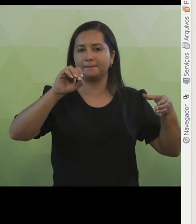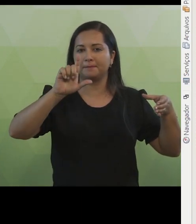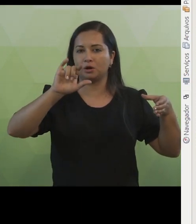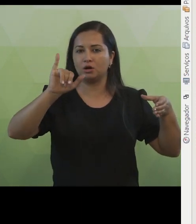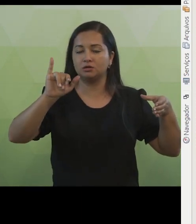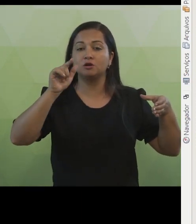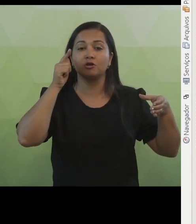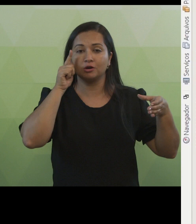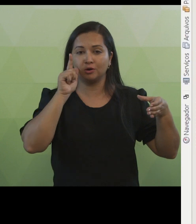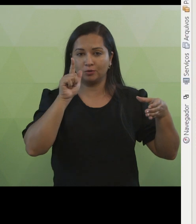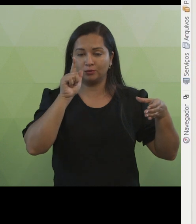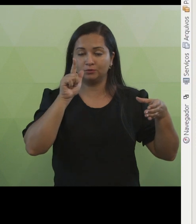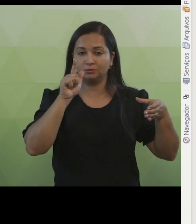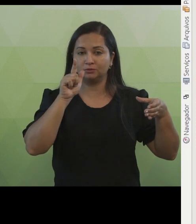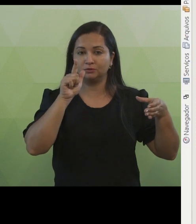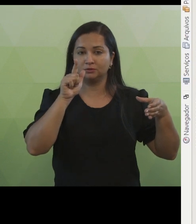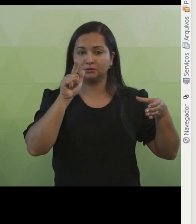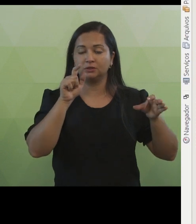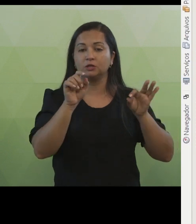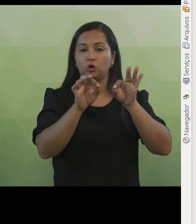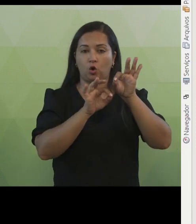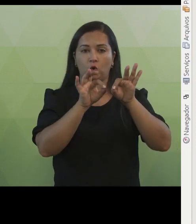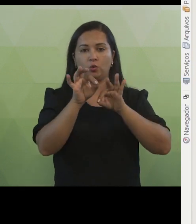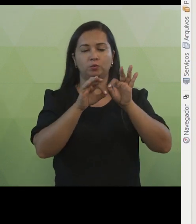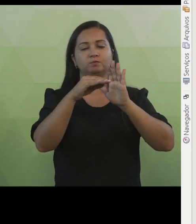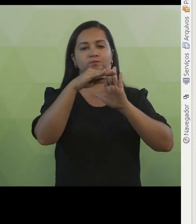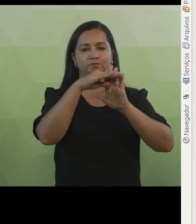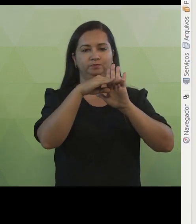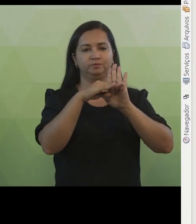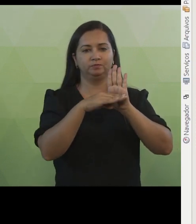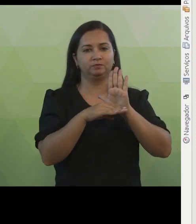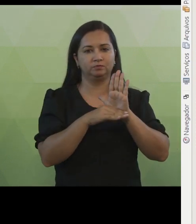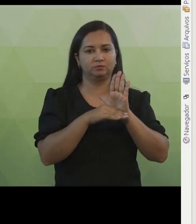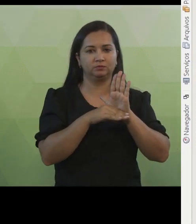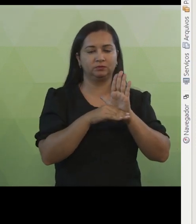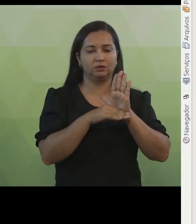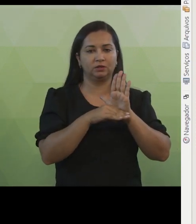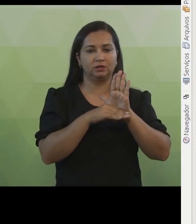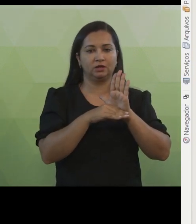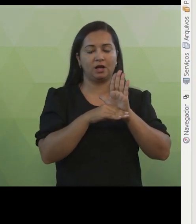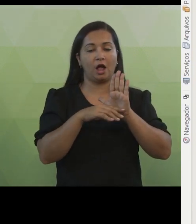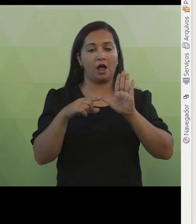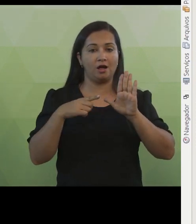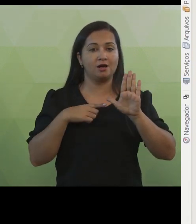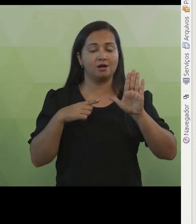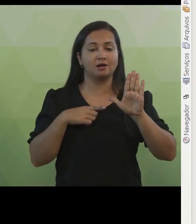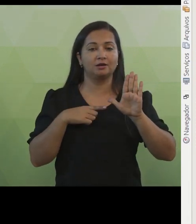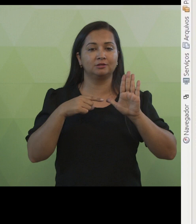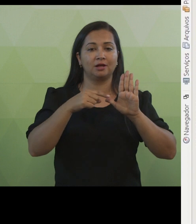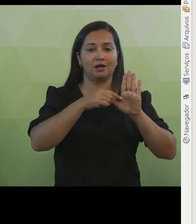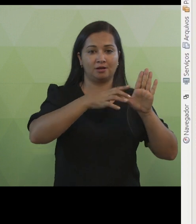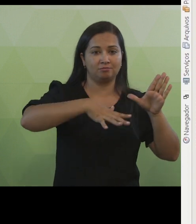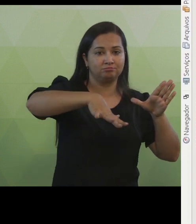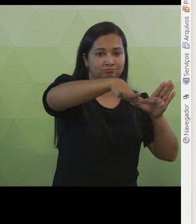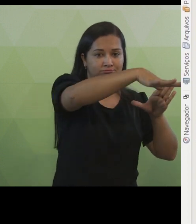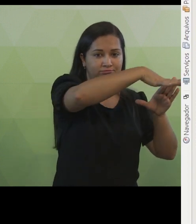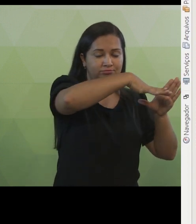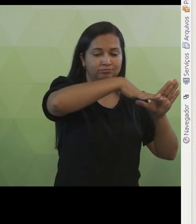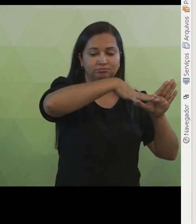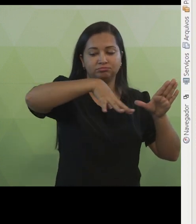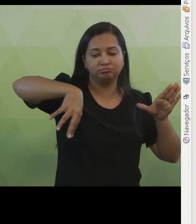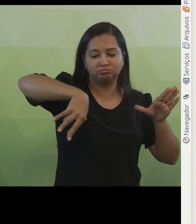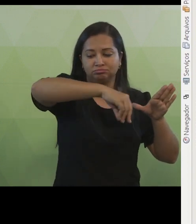método que recebe como parâmetro a superclasse, eu consigo passar